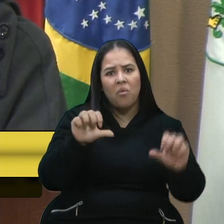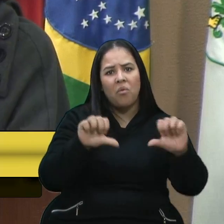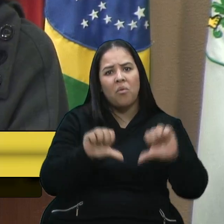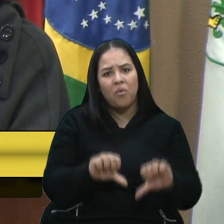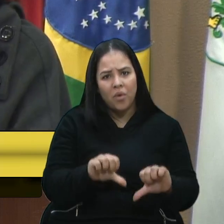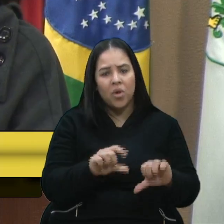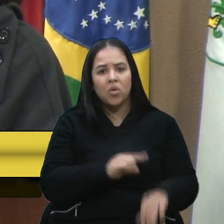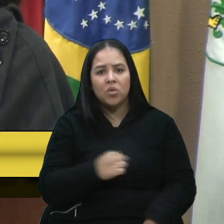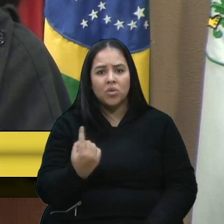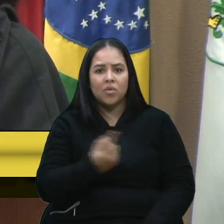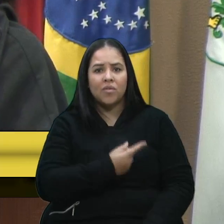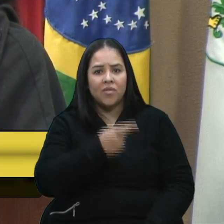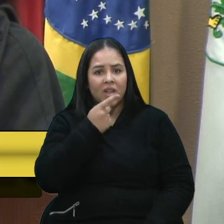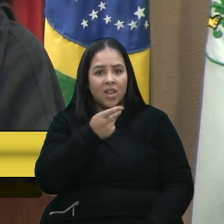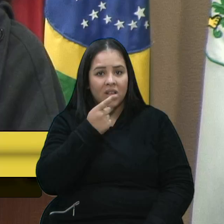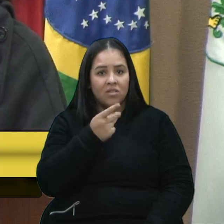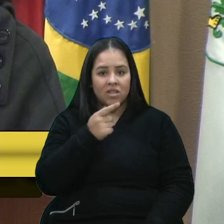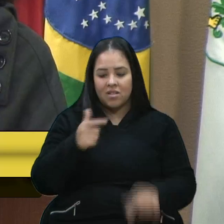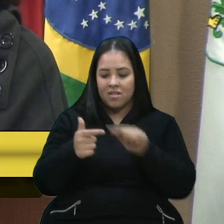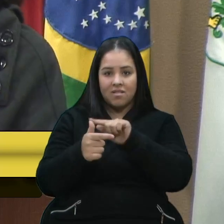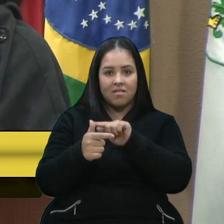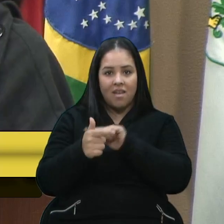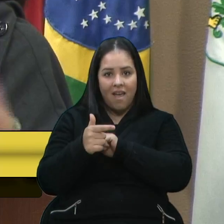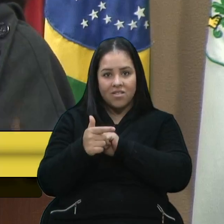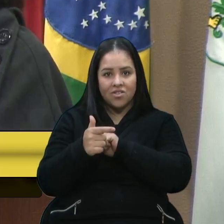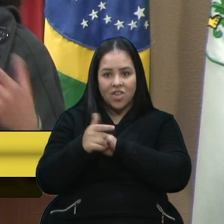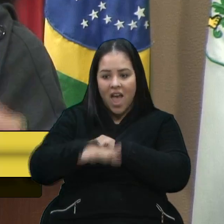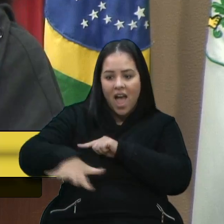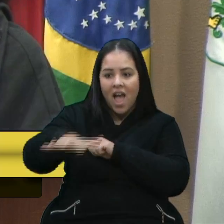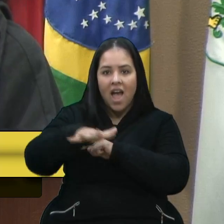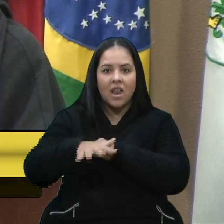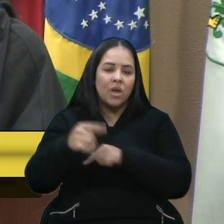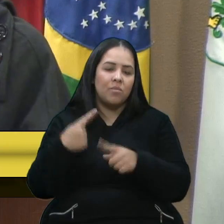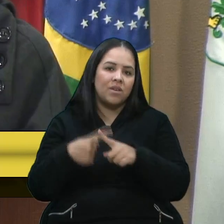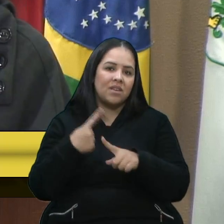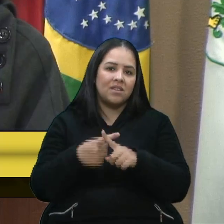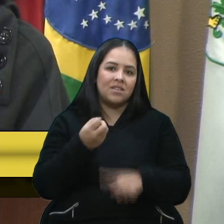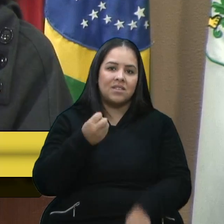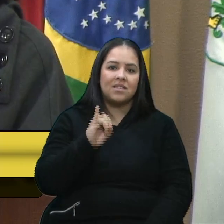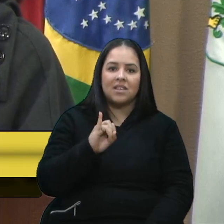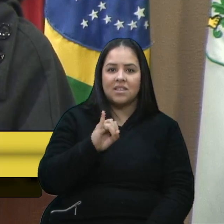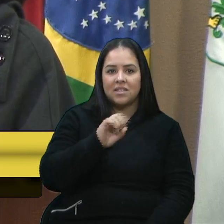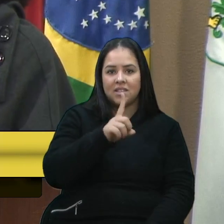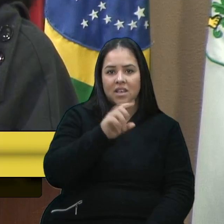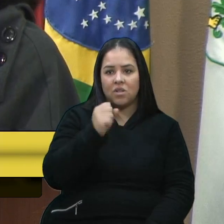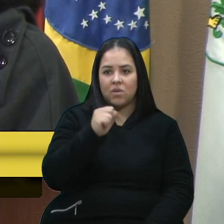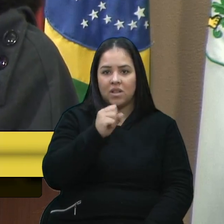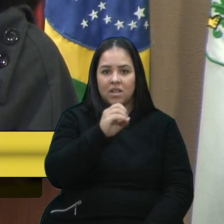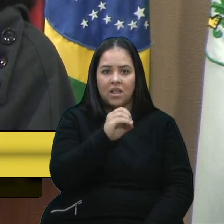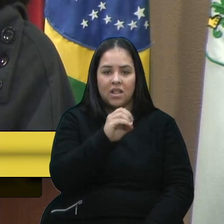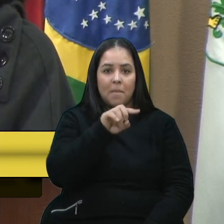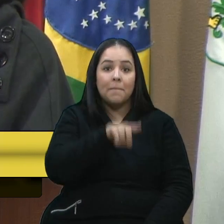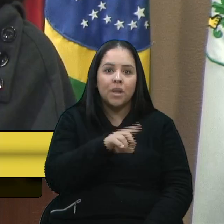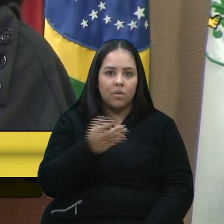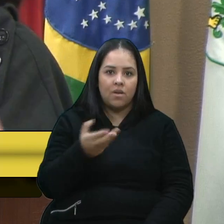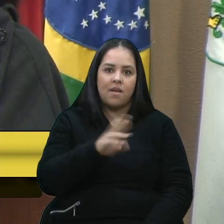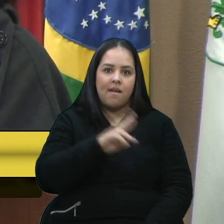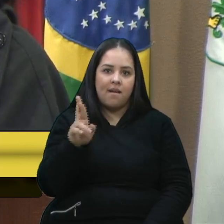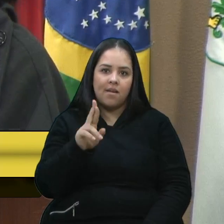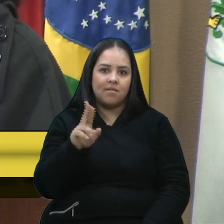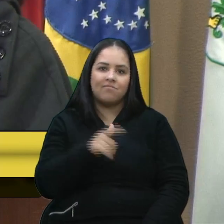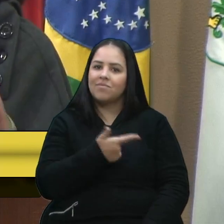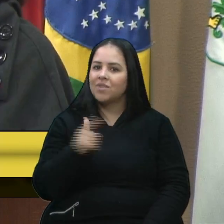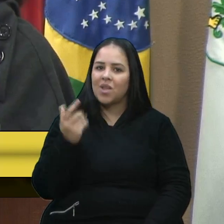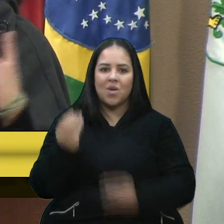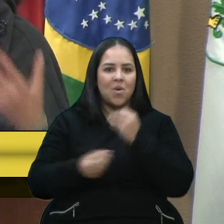estamos falando de 7 segmentos e de um valor, se fosse no valor de 180 mil, nós não teríamos incentivo